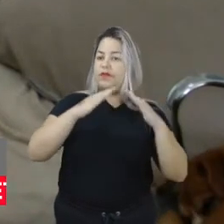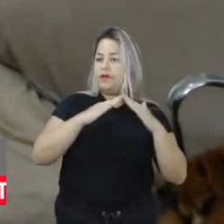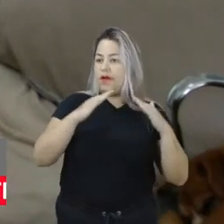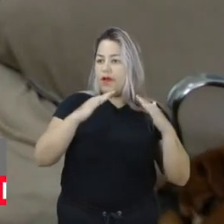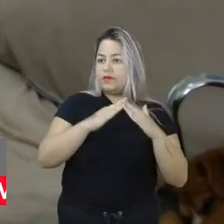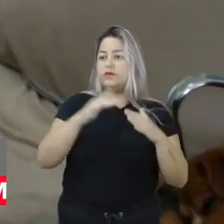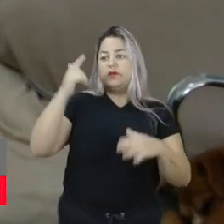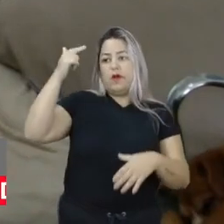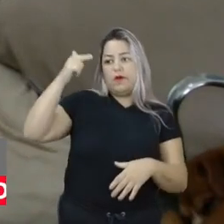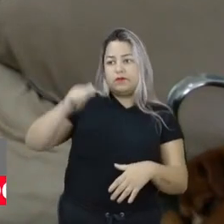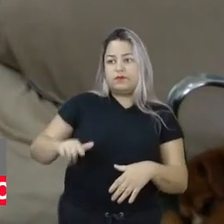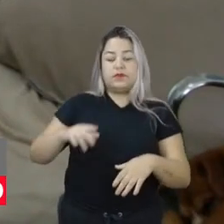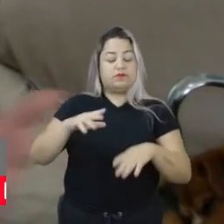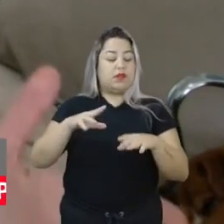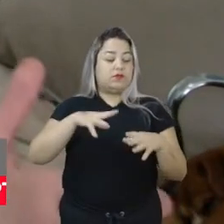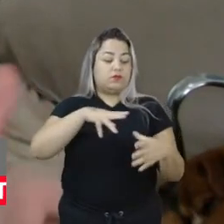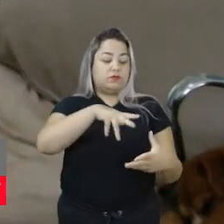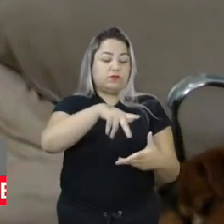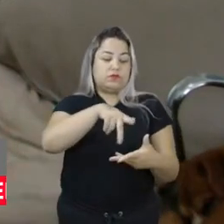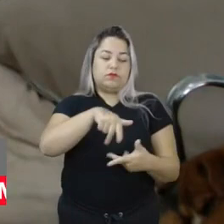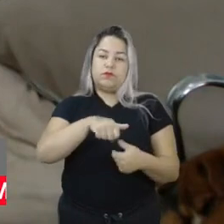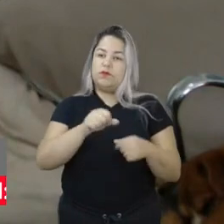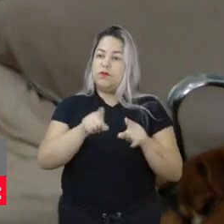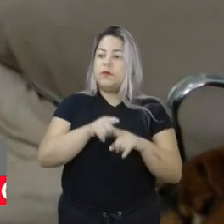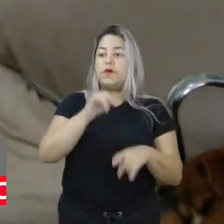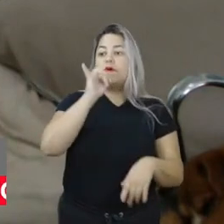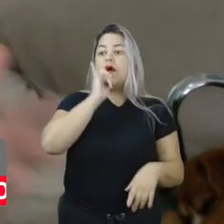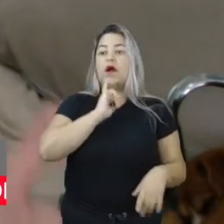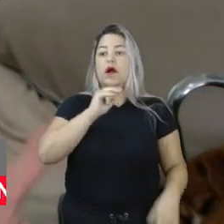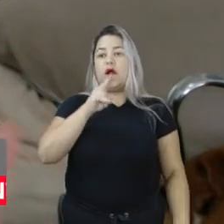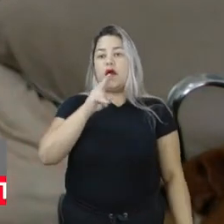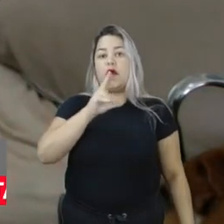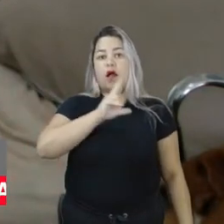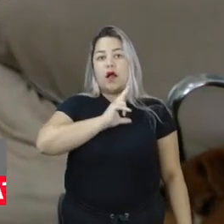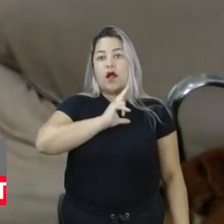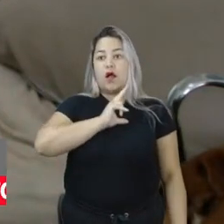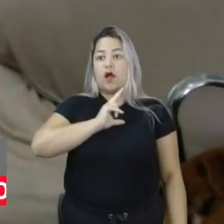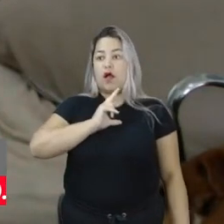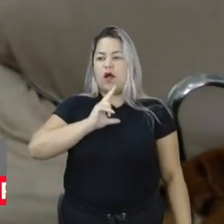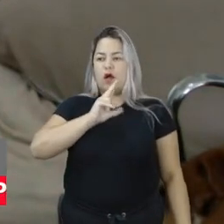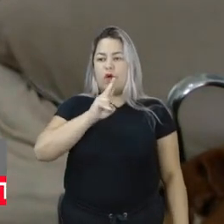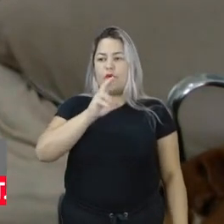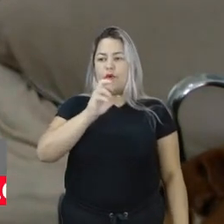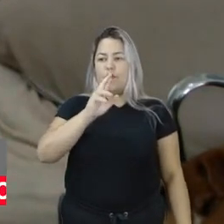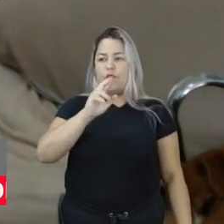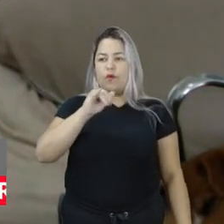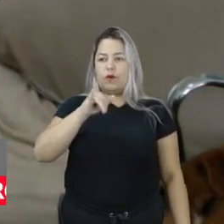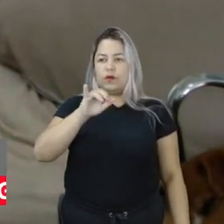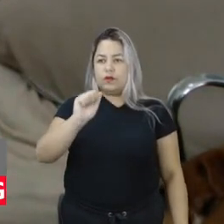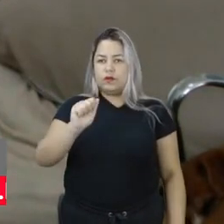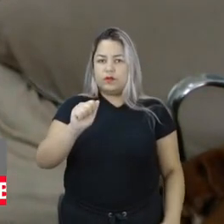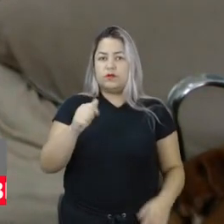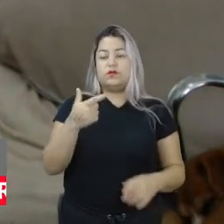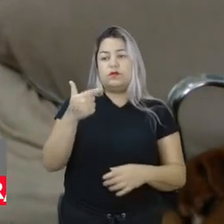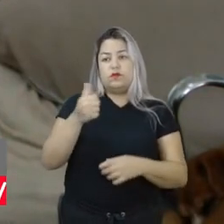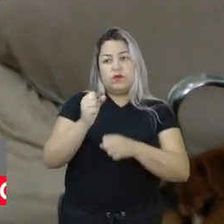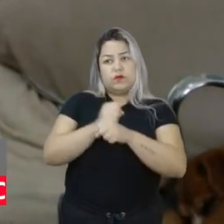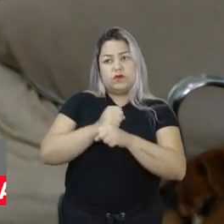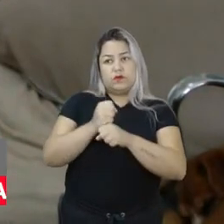também em outras partes do mundo, como por exemplo, a Ucrânia, que está completando 2 anos agora. Isso está sendo abordado